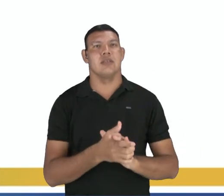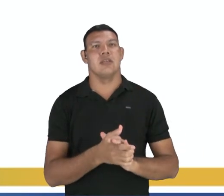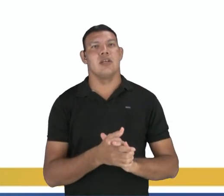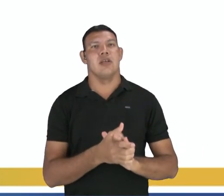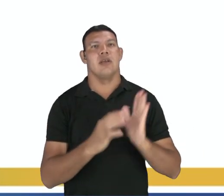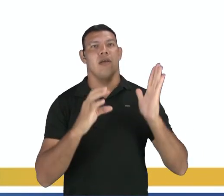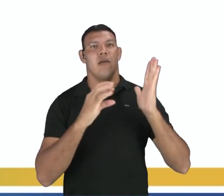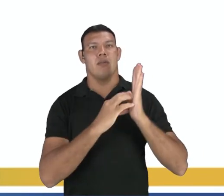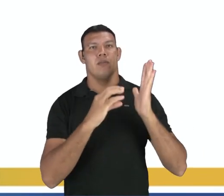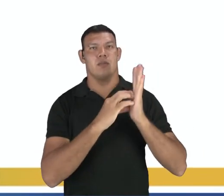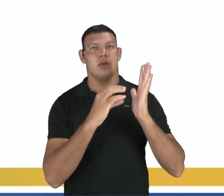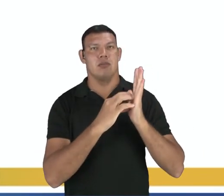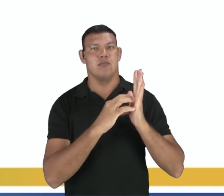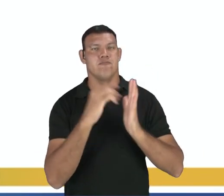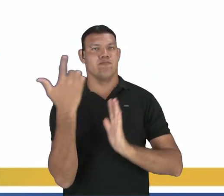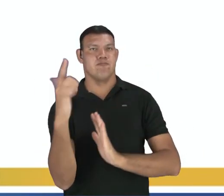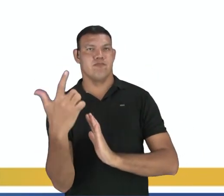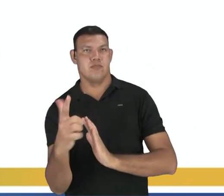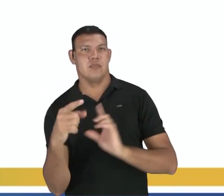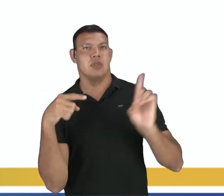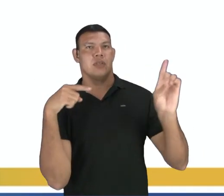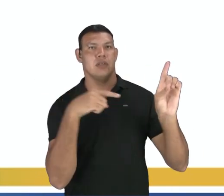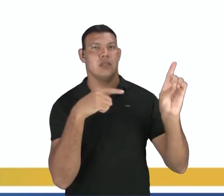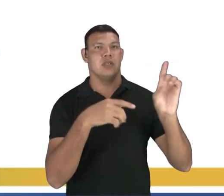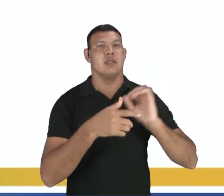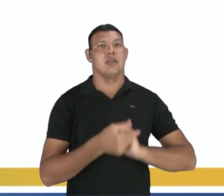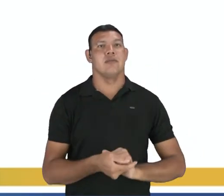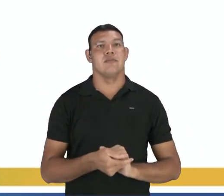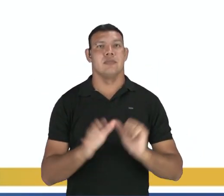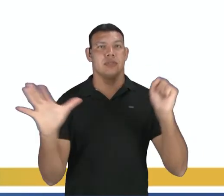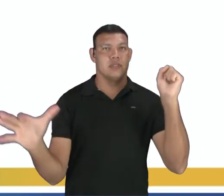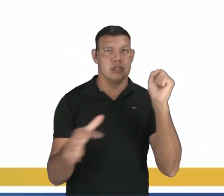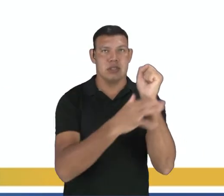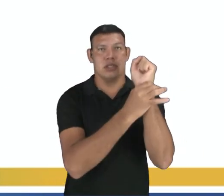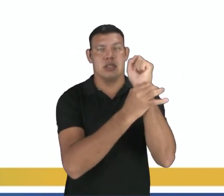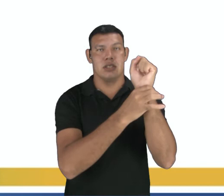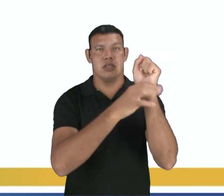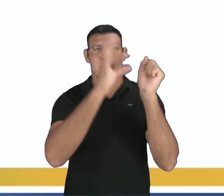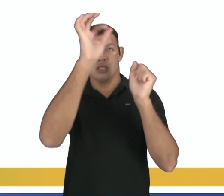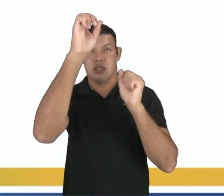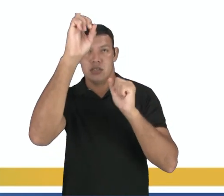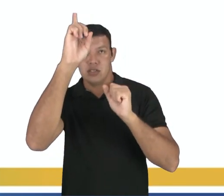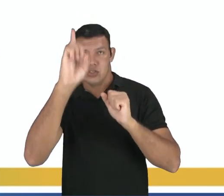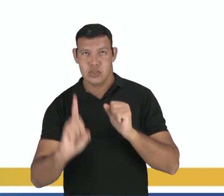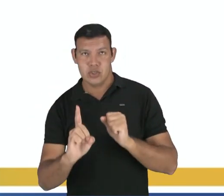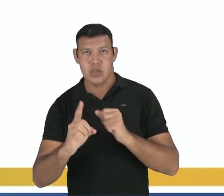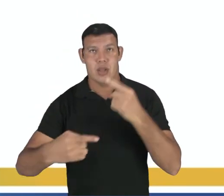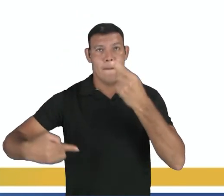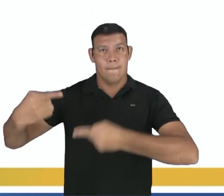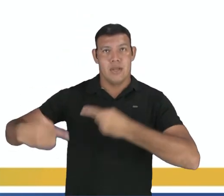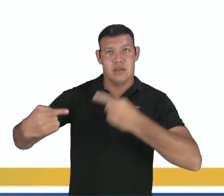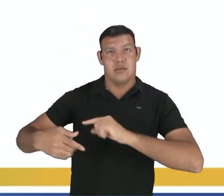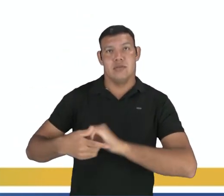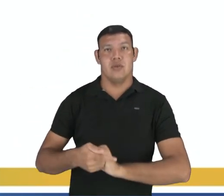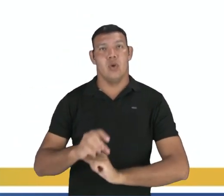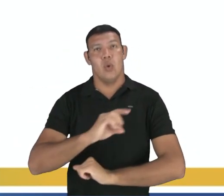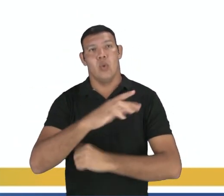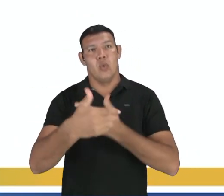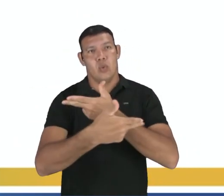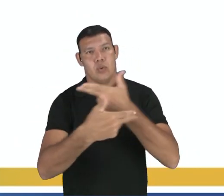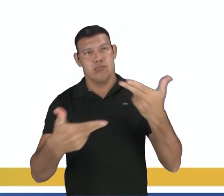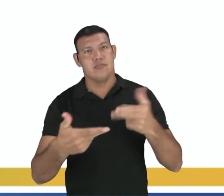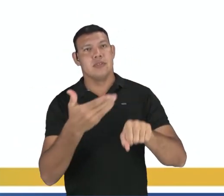D. Não tendo garantido os direitos políticos, né, ou os meios necessários para uma participação efetiva. E